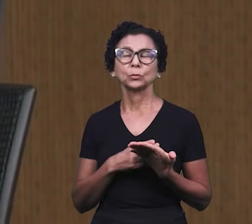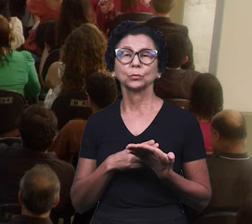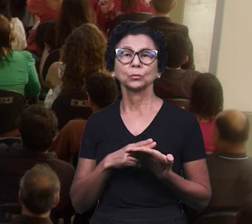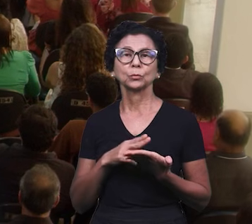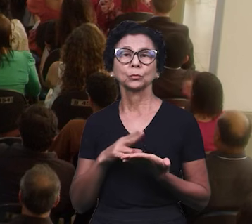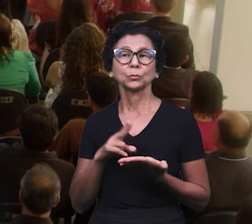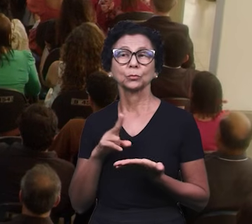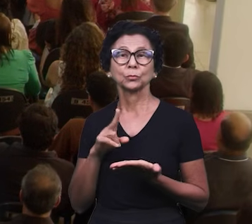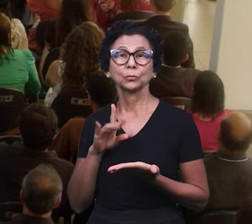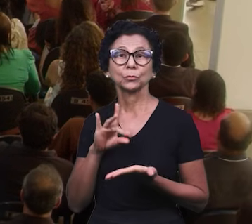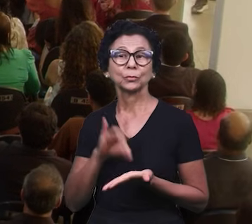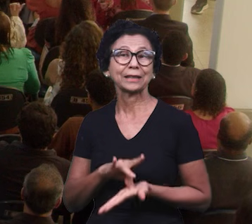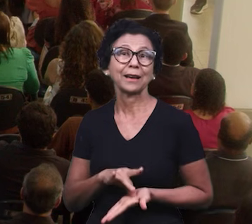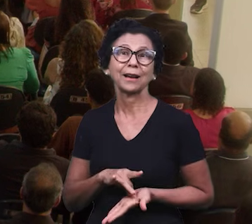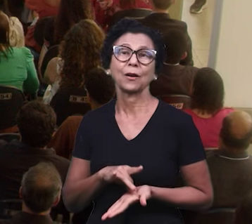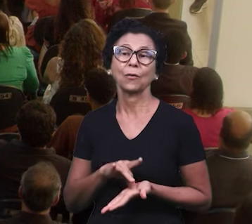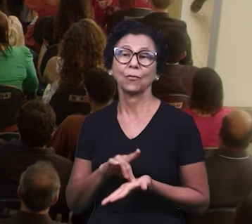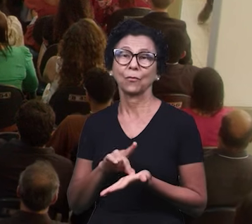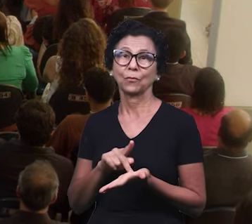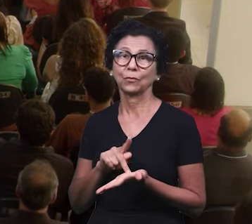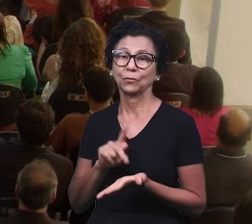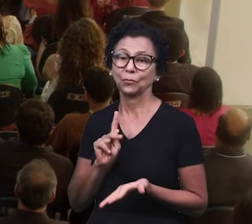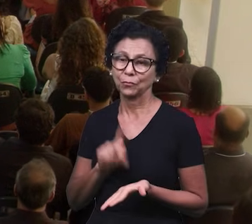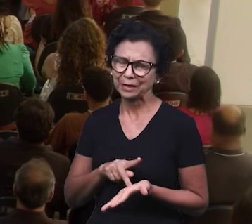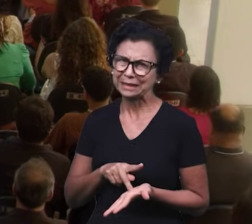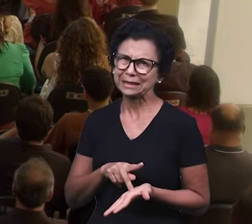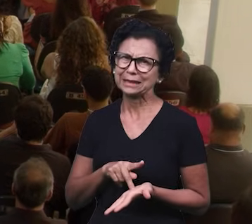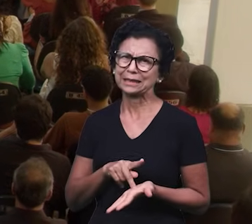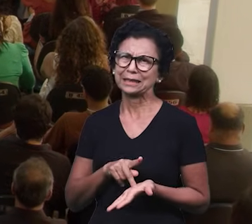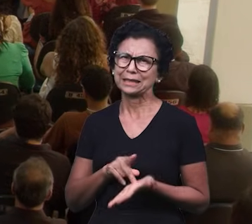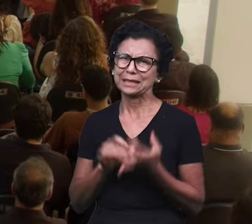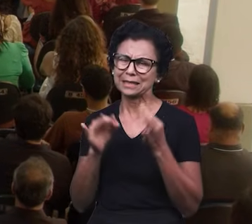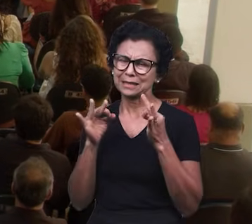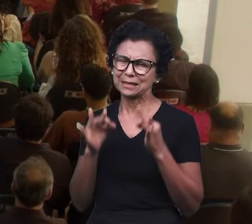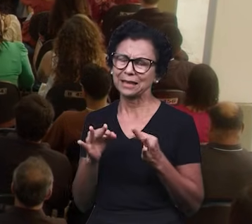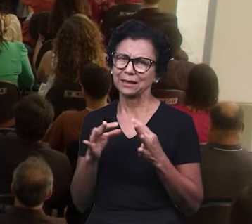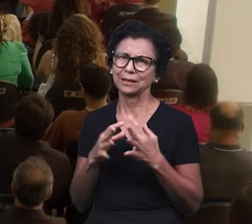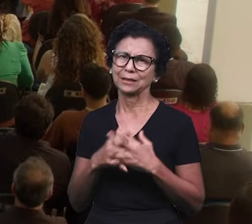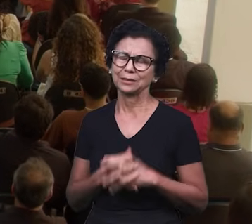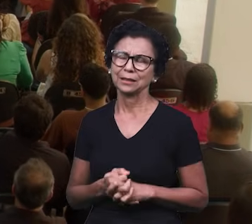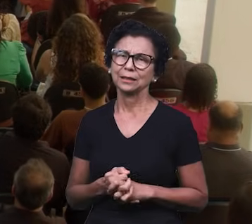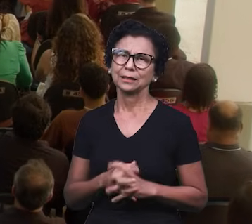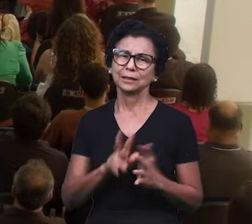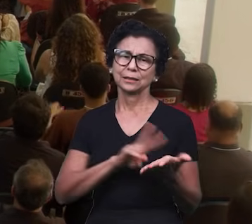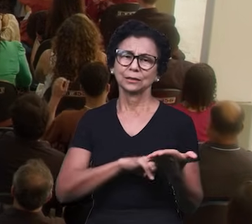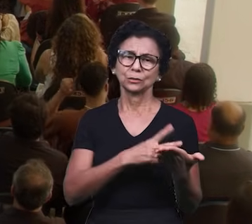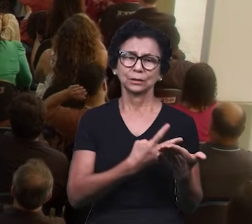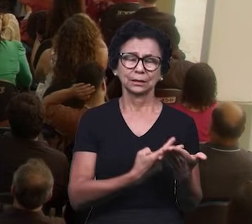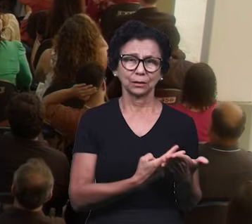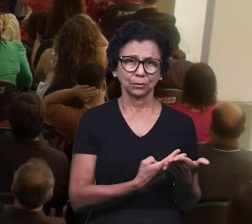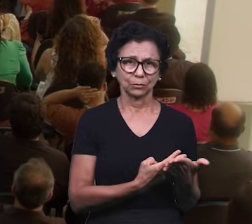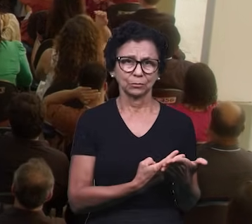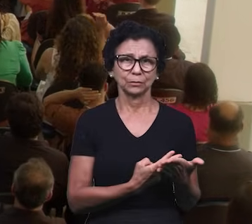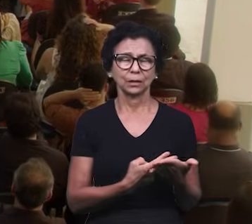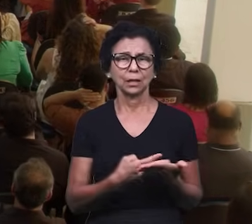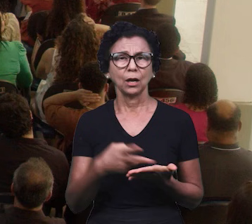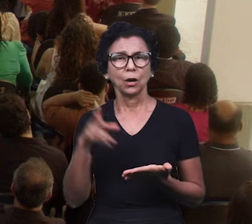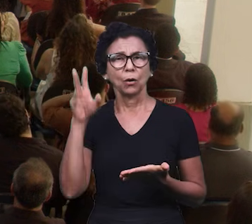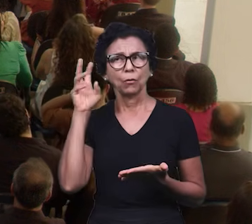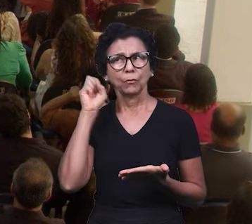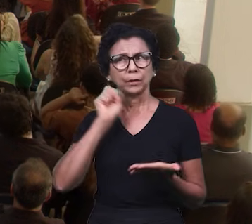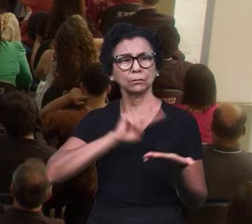Porque aquele tradutor ele vai traduzir exatamente o que ele está ouvindo. Já a inteligência artificial, a